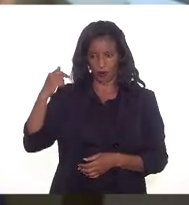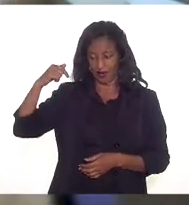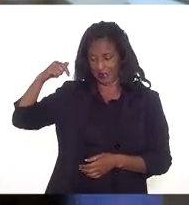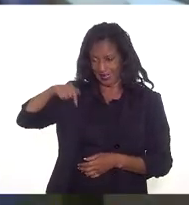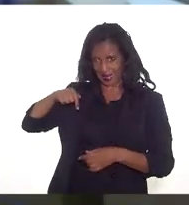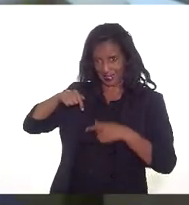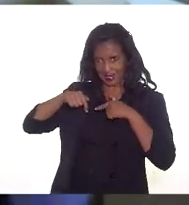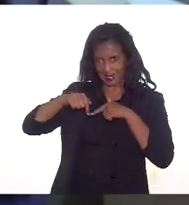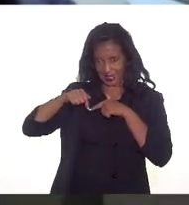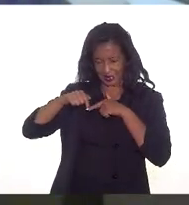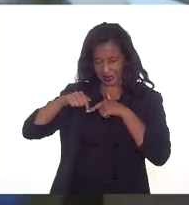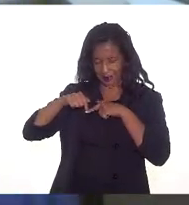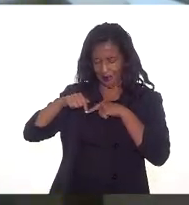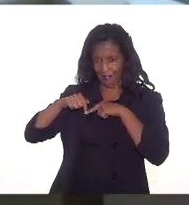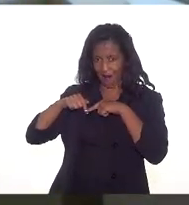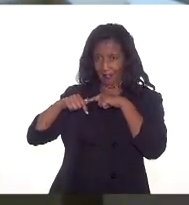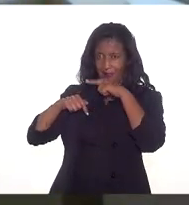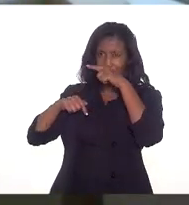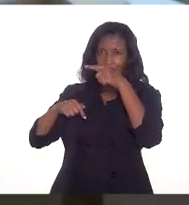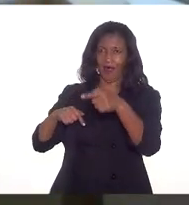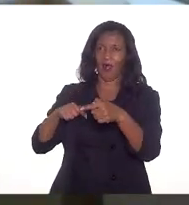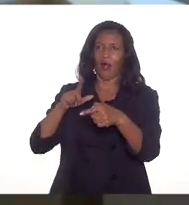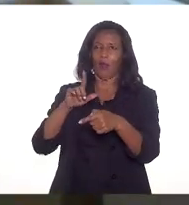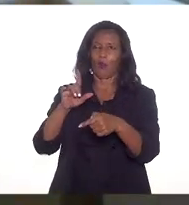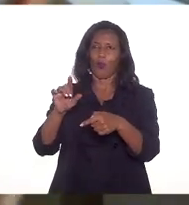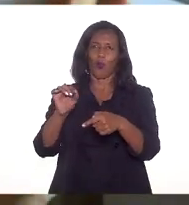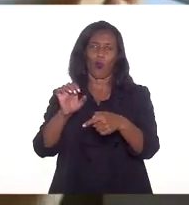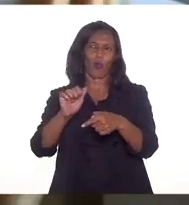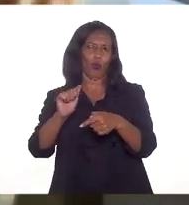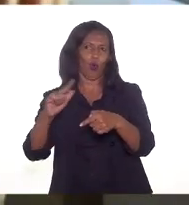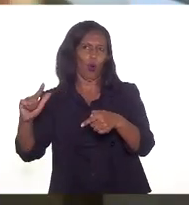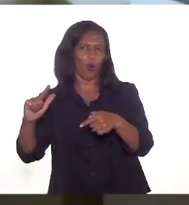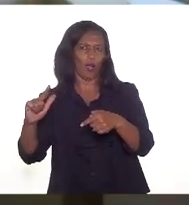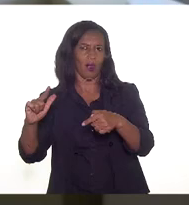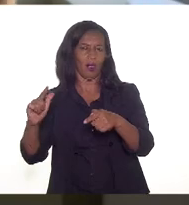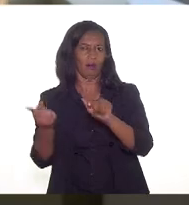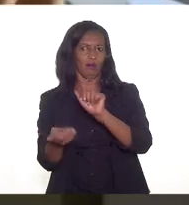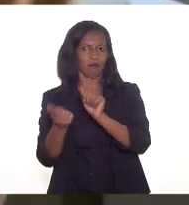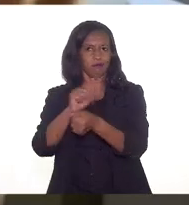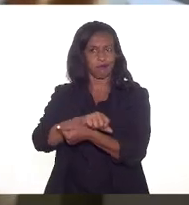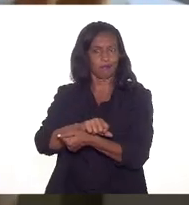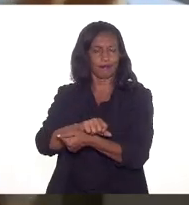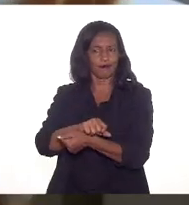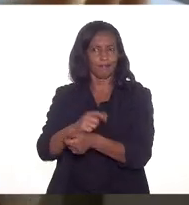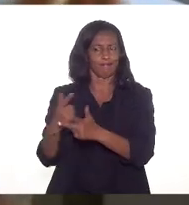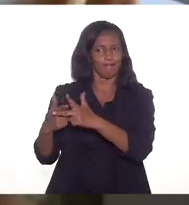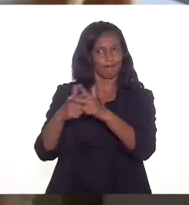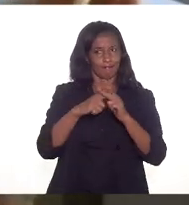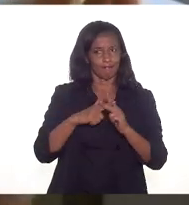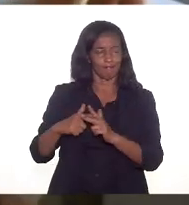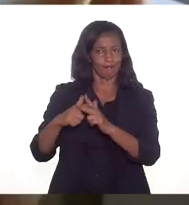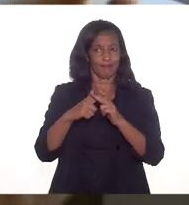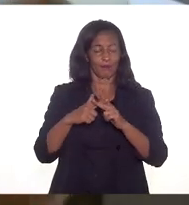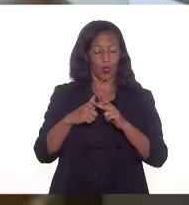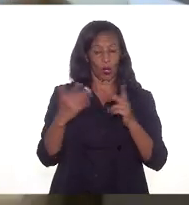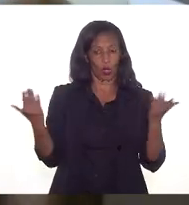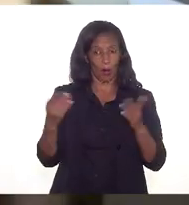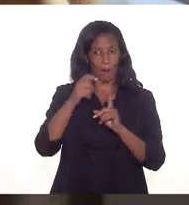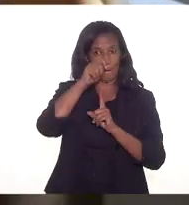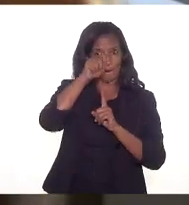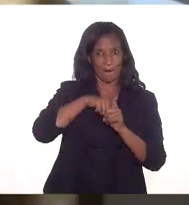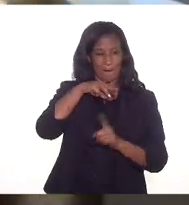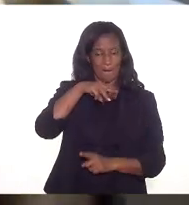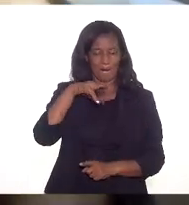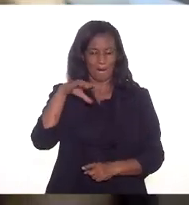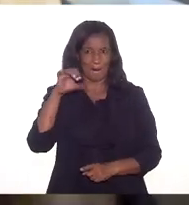e na hora que mandar a Piloa, fazer uma adequação. Por quê? Nós estamos no mês de maio. Segundo